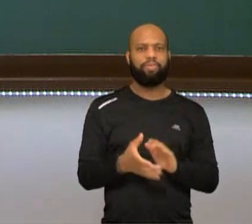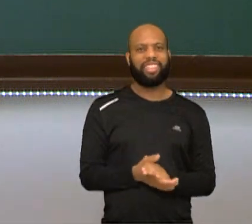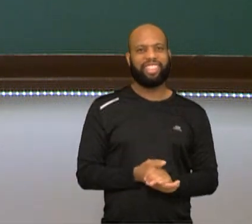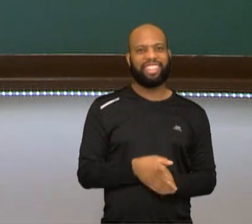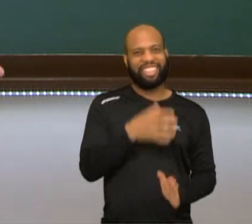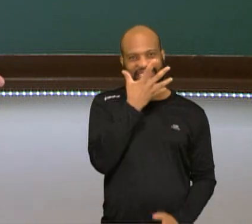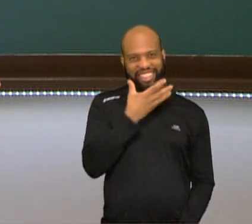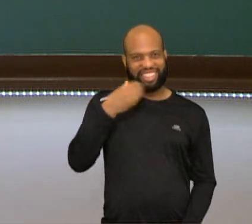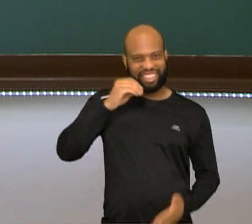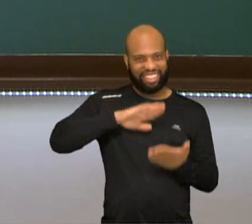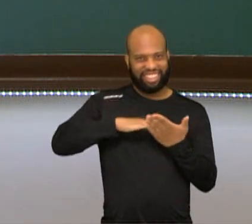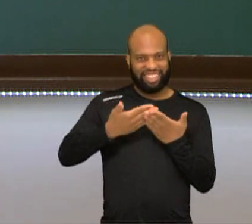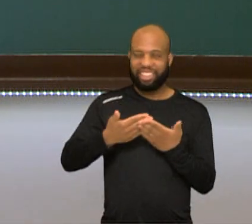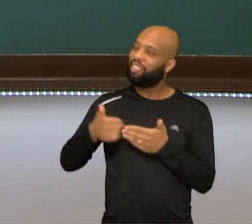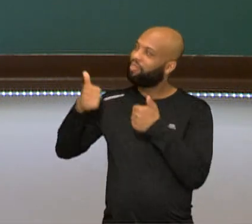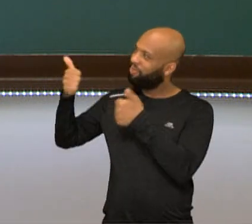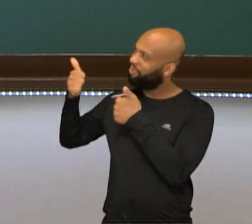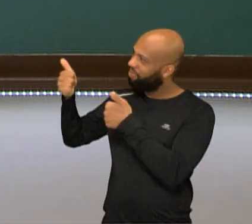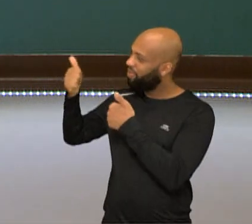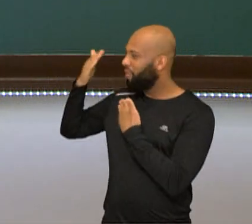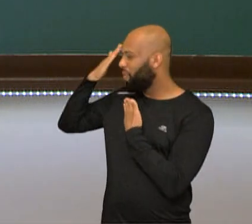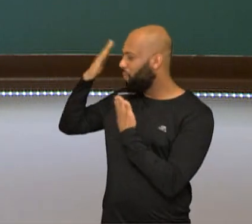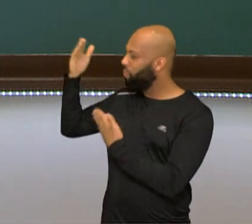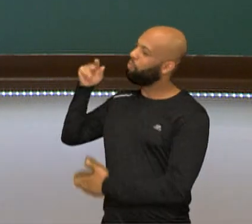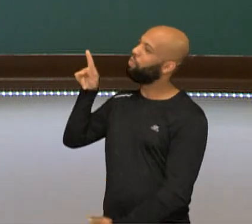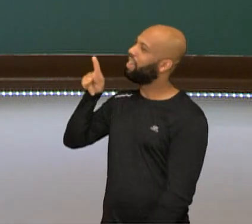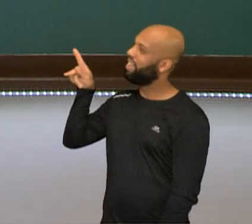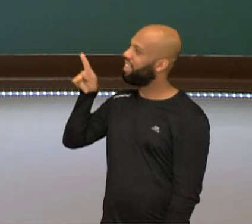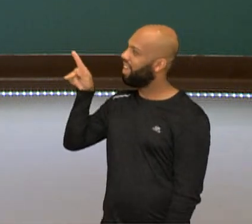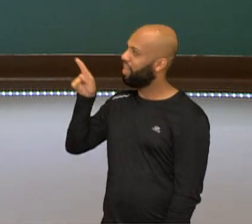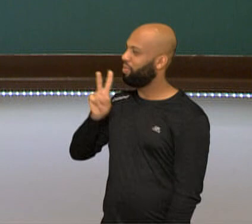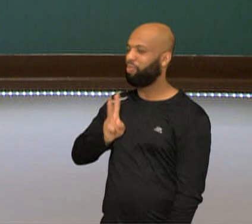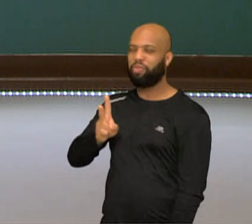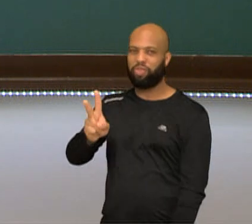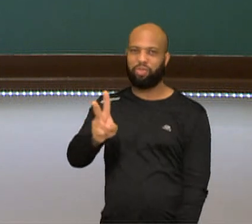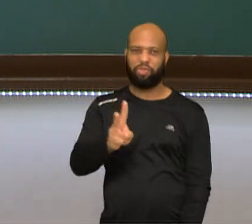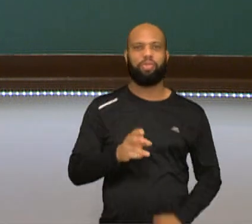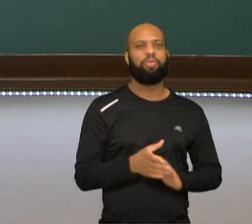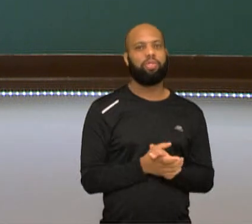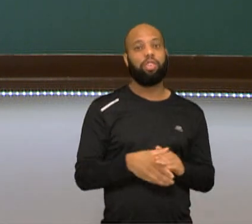ao nosso companheiro Natan, muito dedicado, aplicado, fazendo com que o